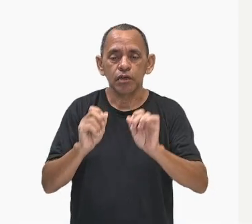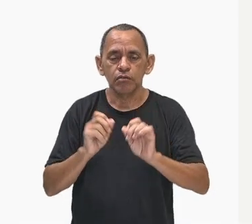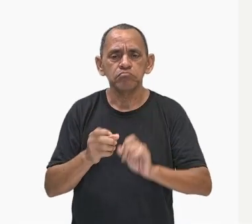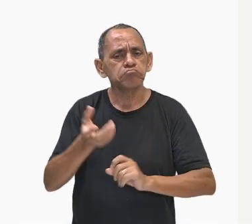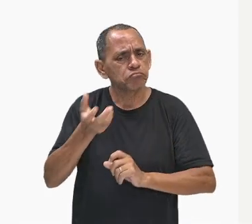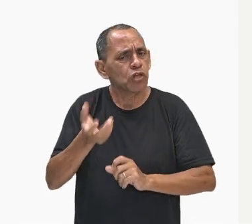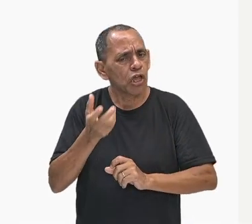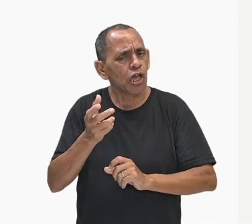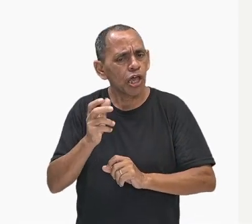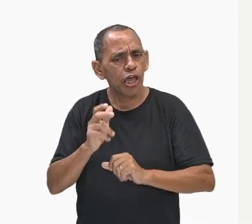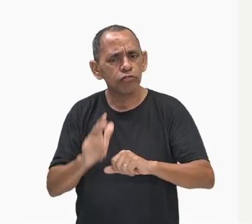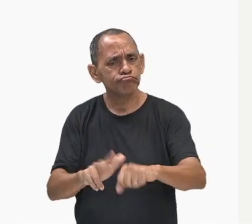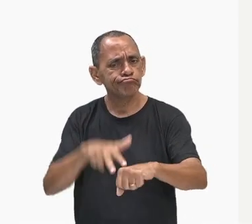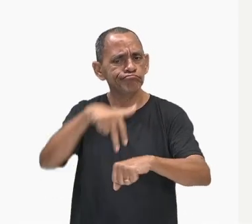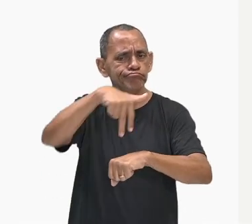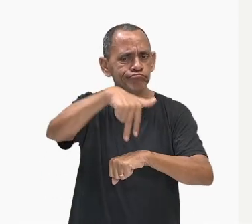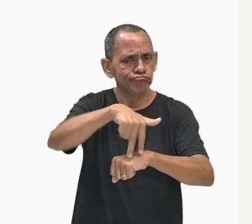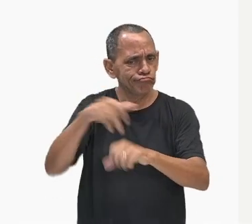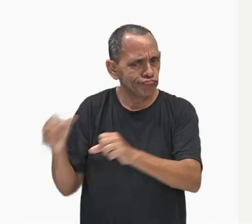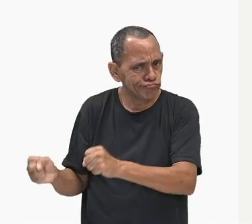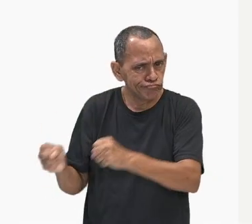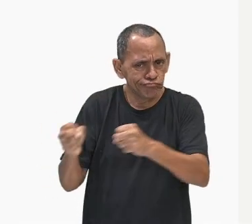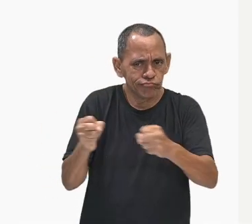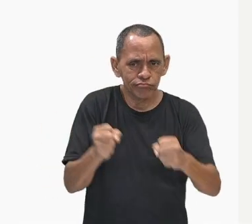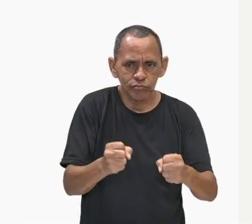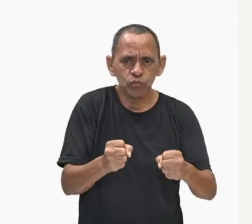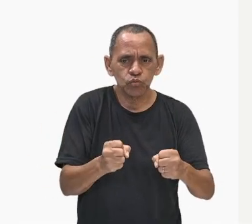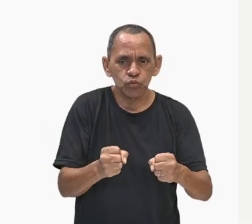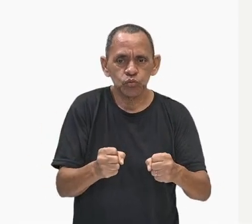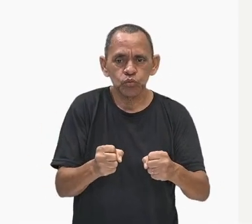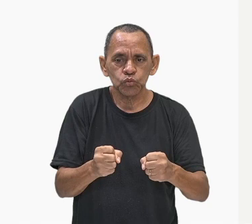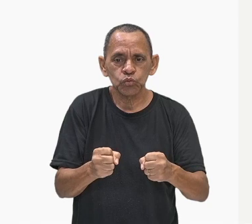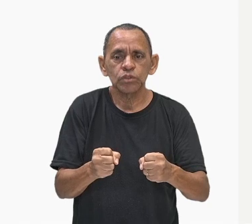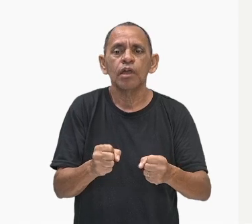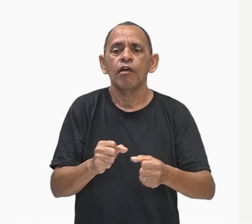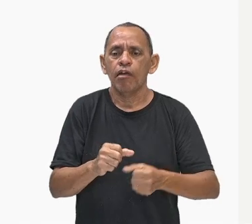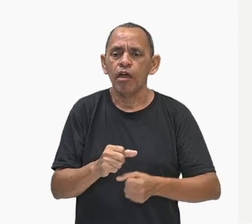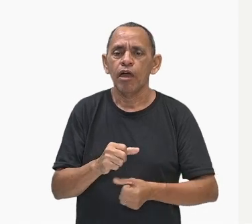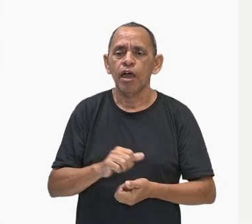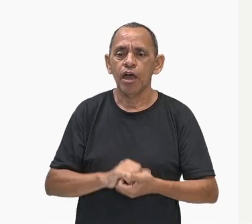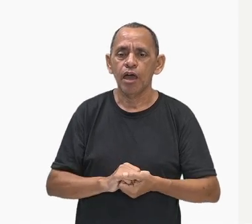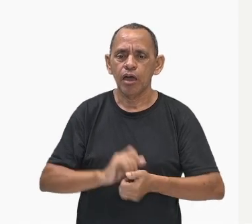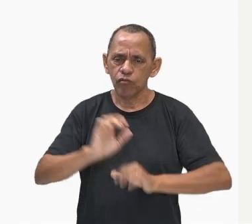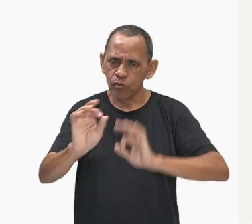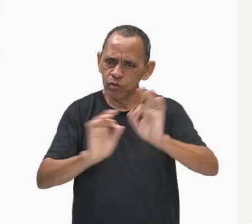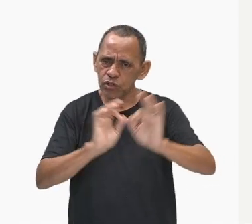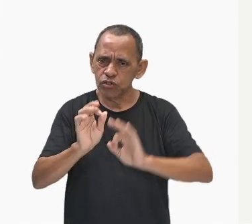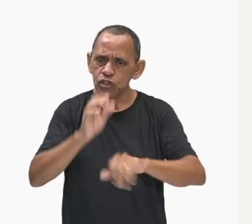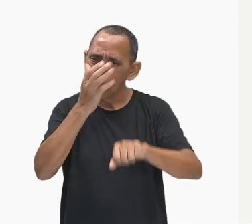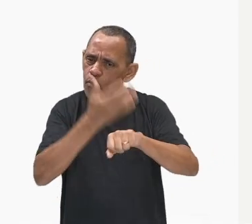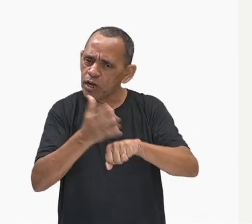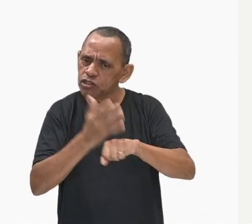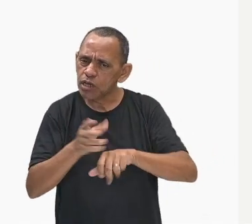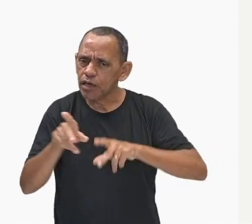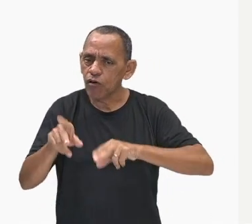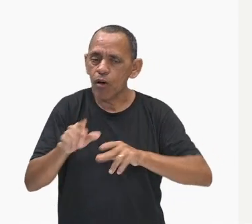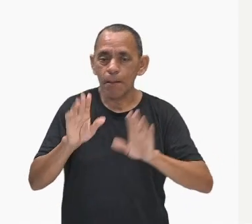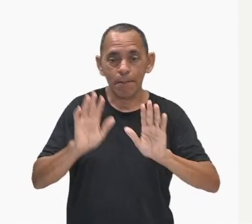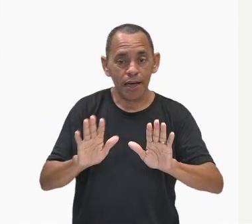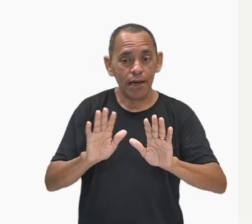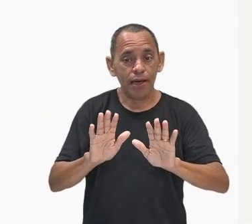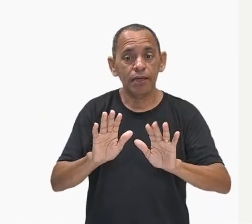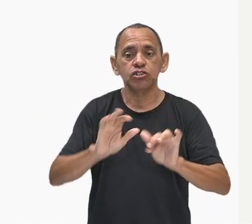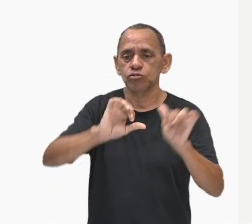Quando ele retornou ao poder, porém, começou a fazer as mesmas práticas que o seu pai, há um tempo atrás,